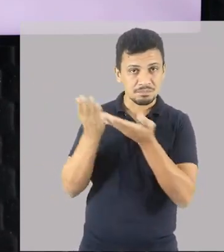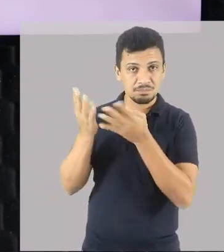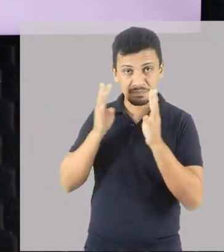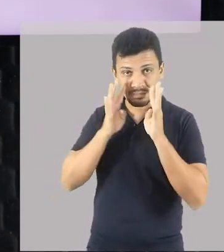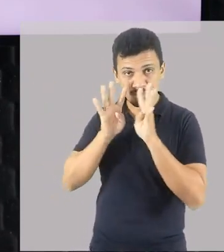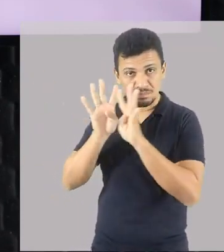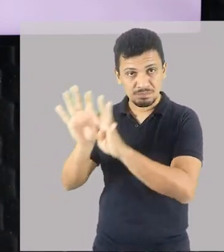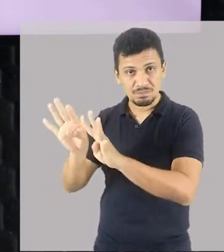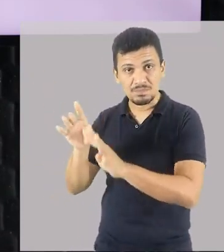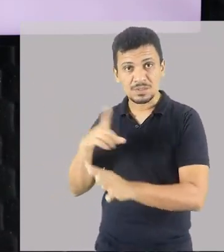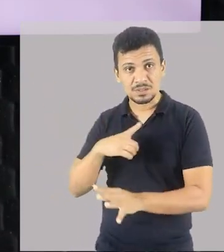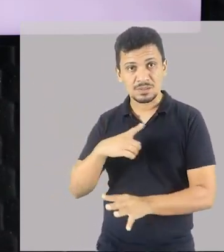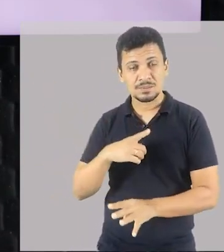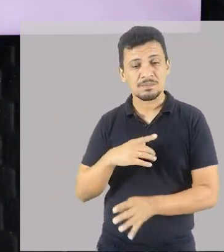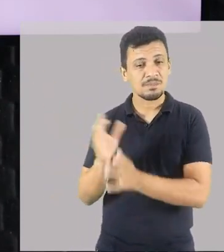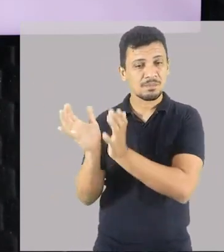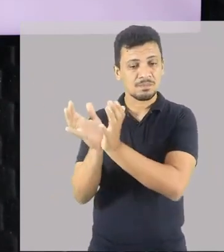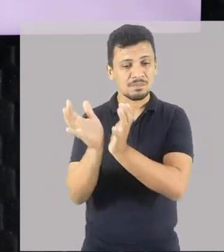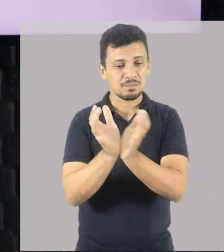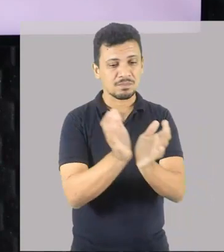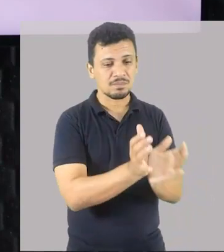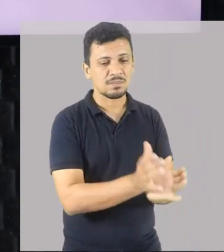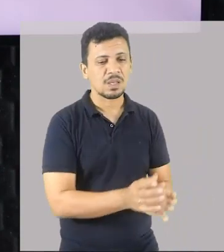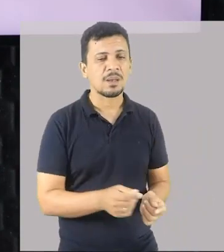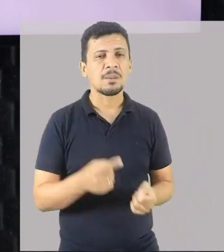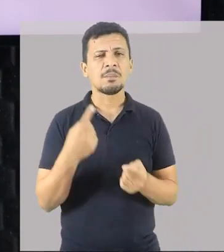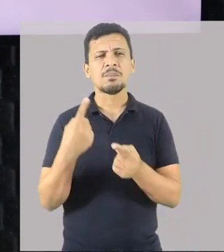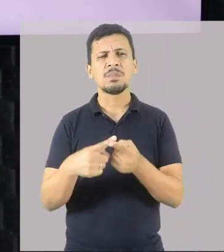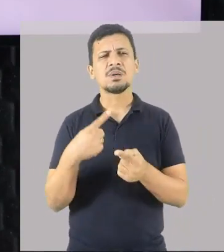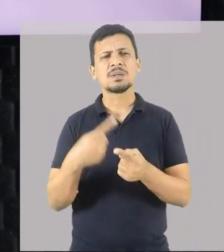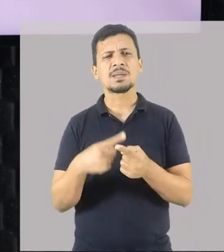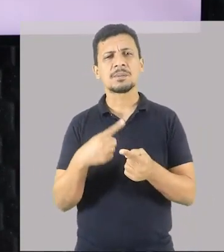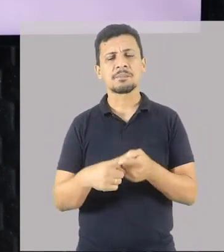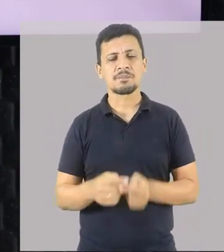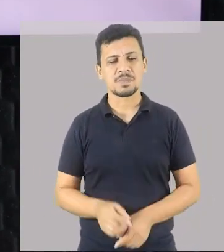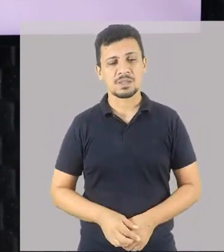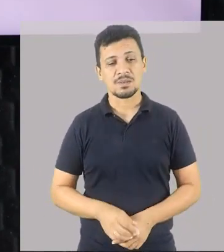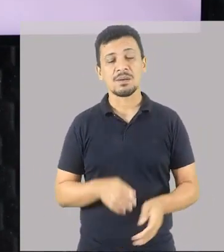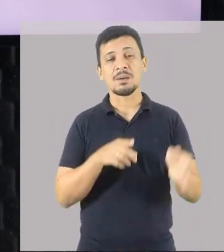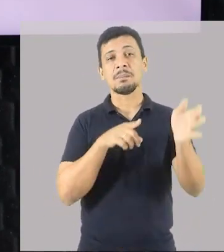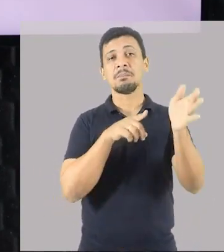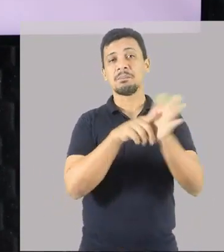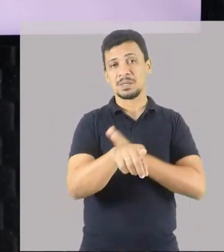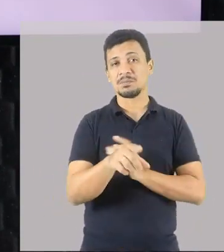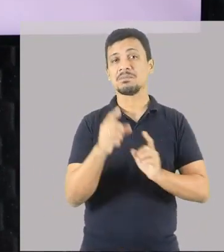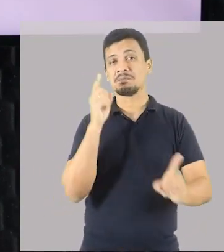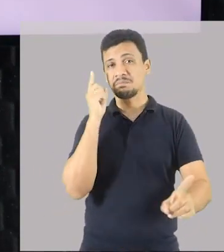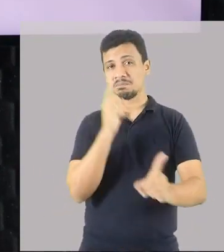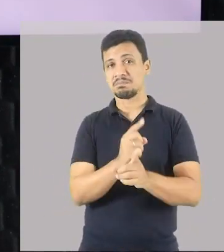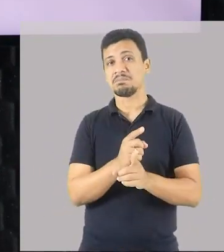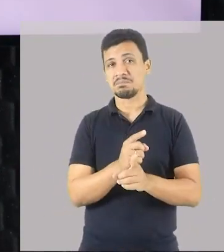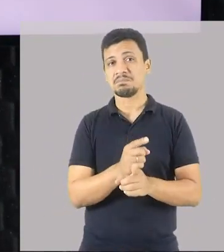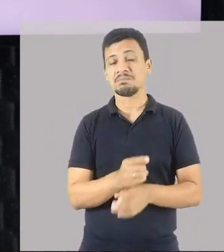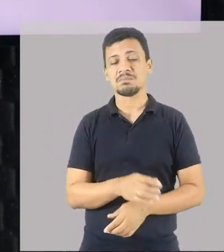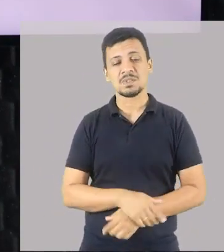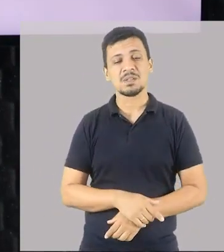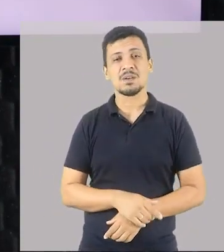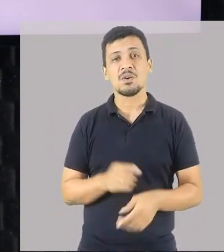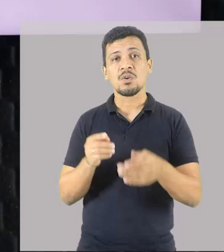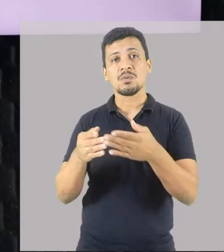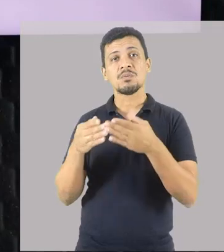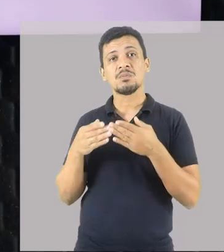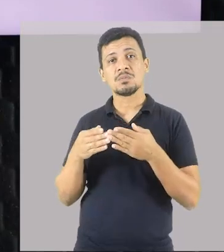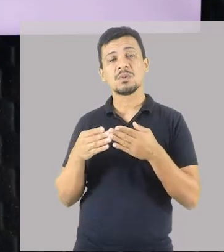precisamos ter para a classificação. Por quê, Josefina? Porque as questões elas vão pedir essa identificação. Elas vão pedir para